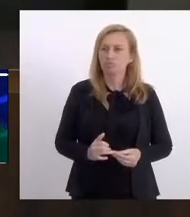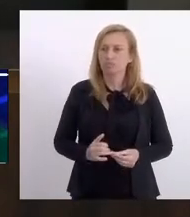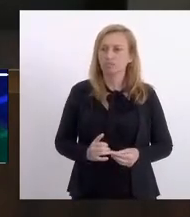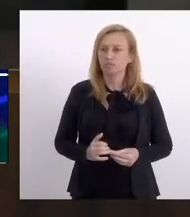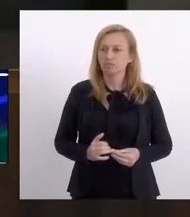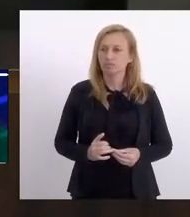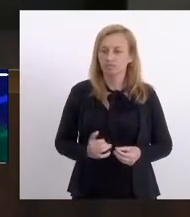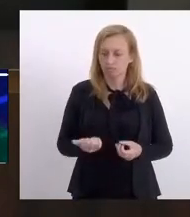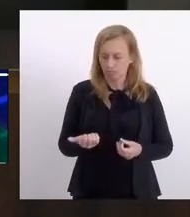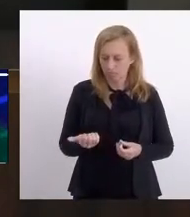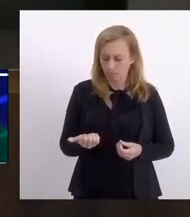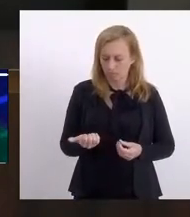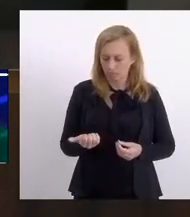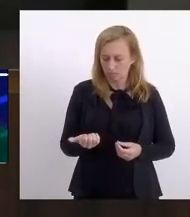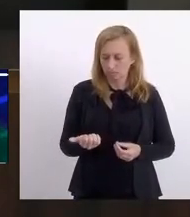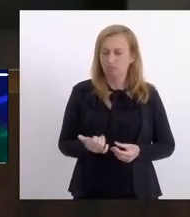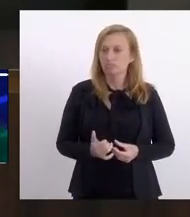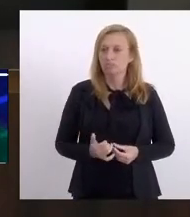Deputado Rodrigo Amorim.